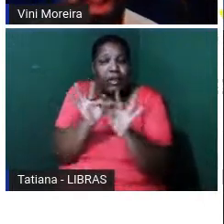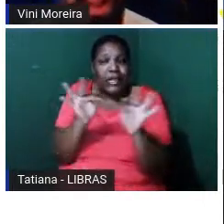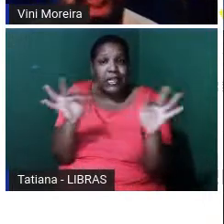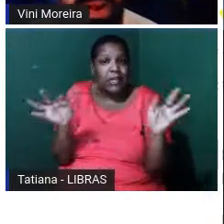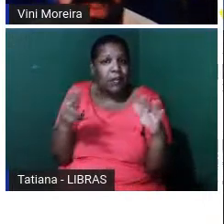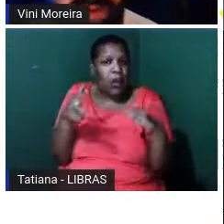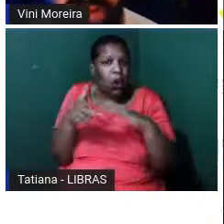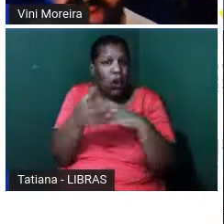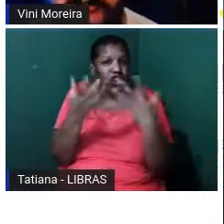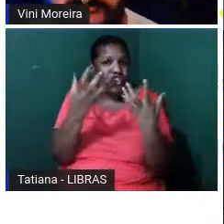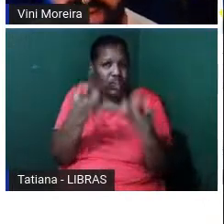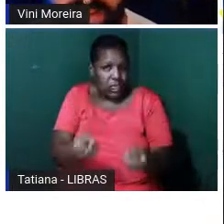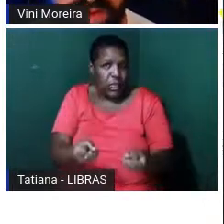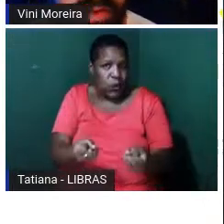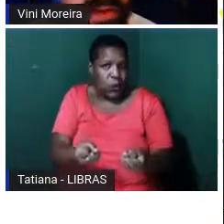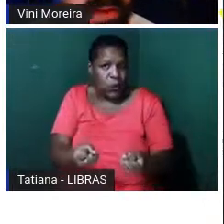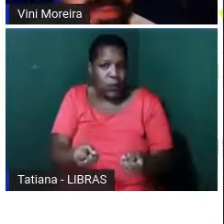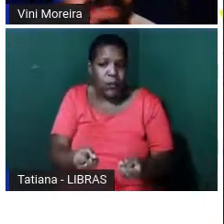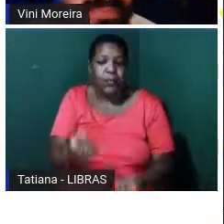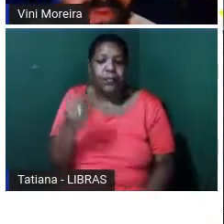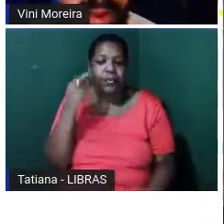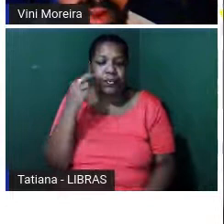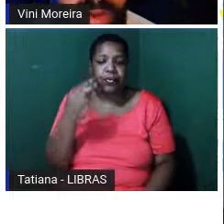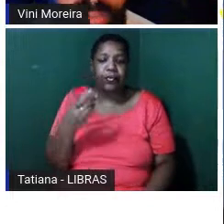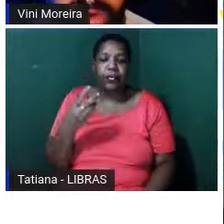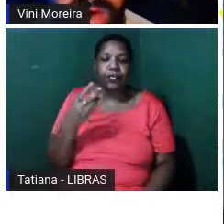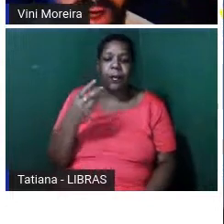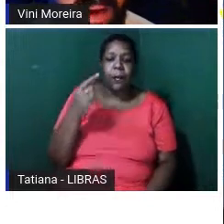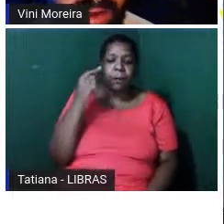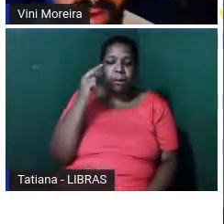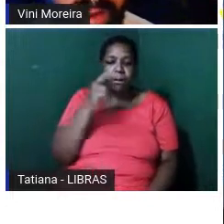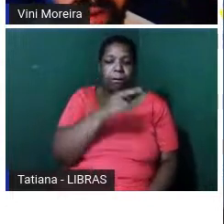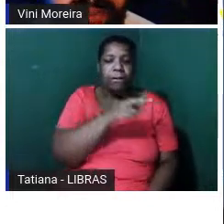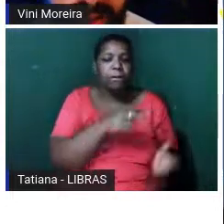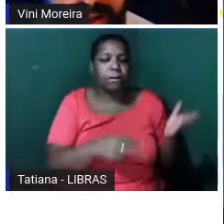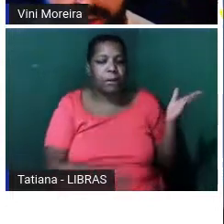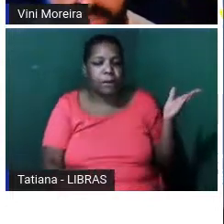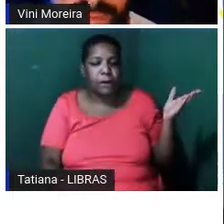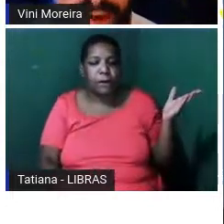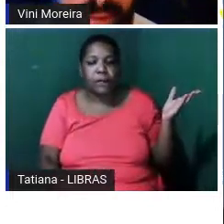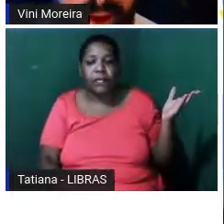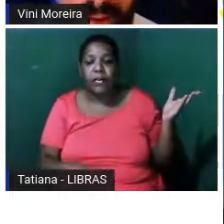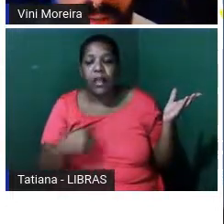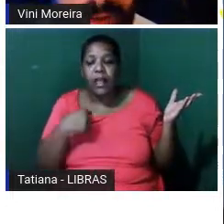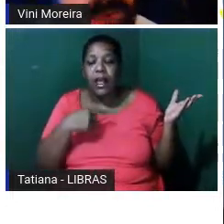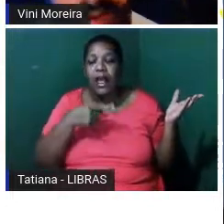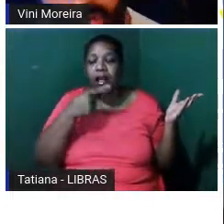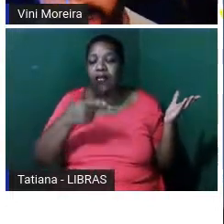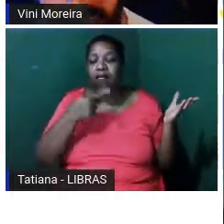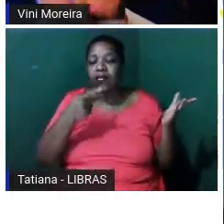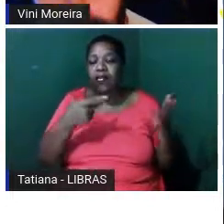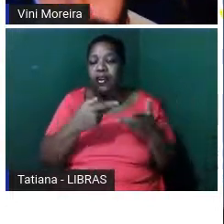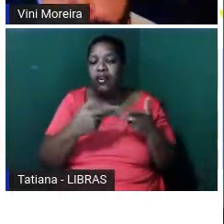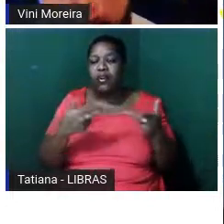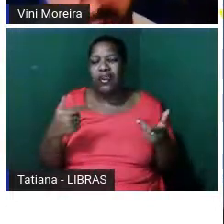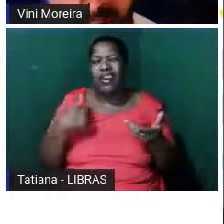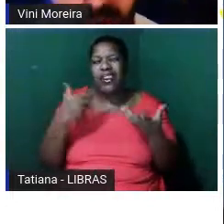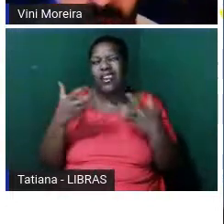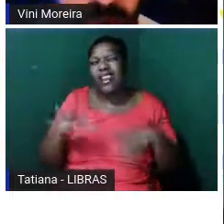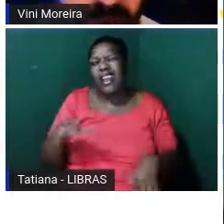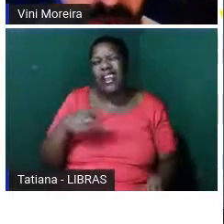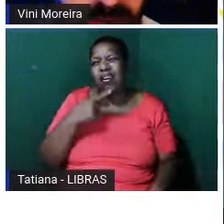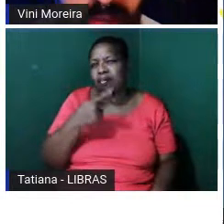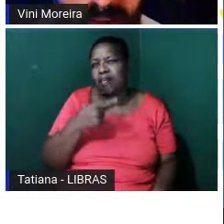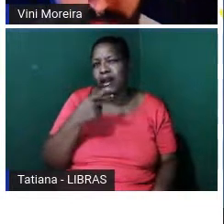seco eu fiz esse três Zezinho aqui hoje que é um personagem ele vai estar falando algo eu não queria também falar